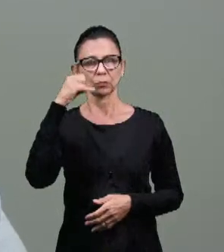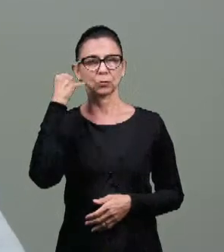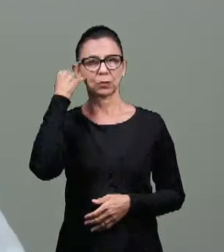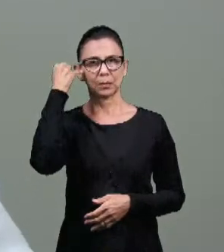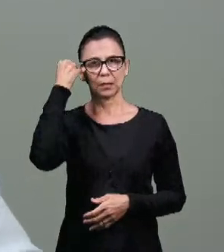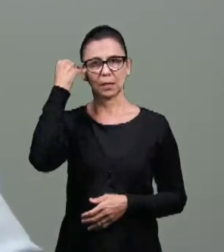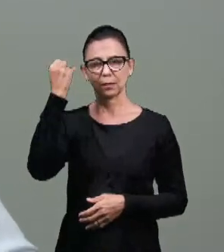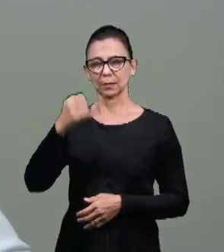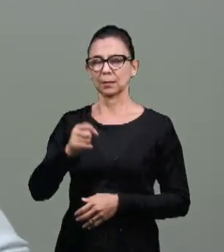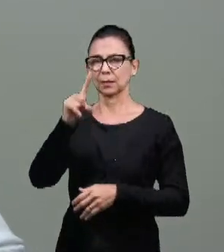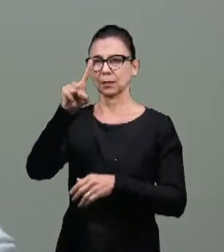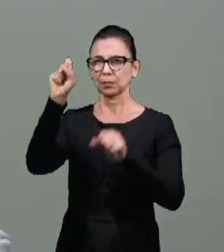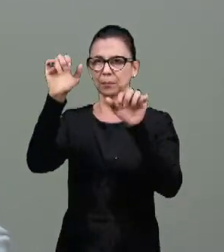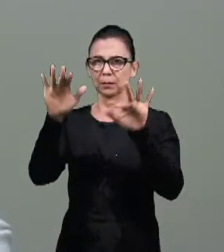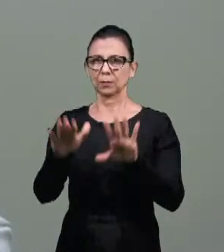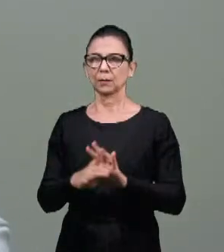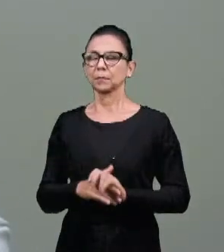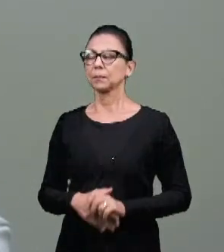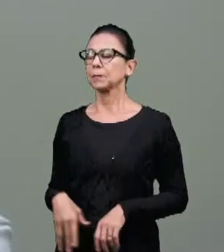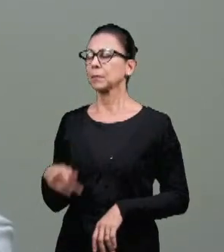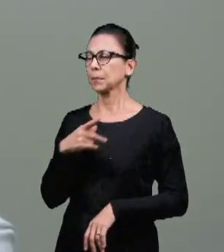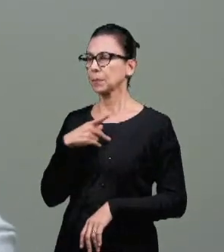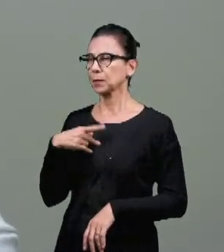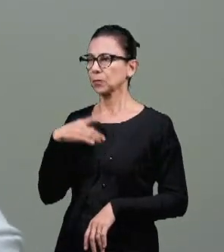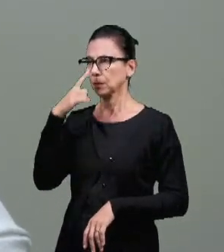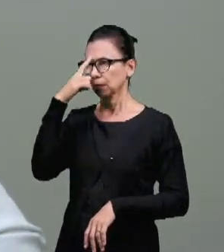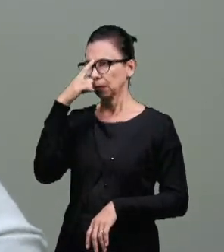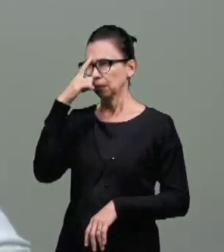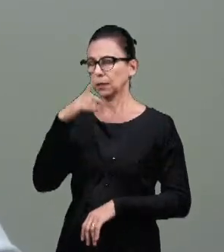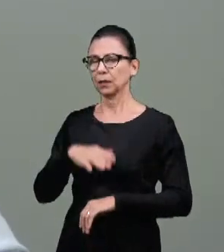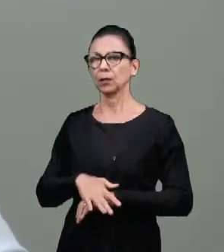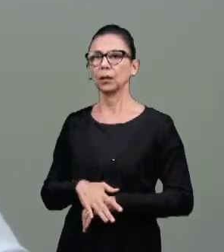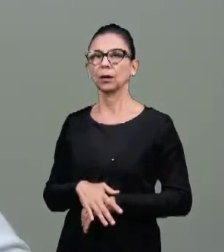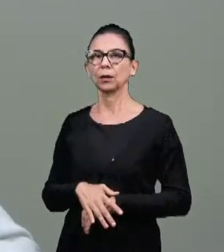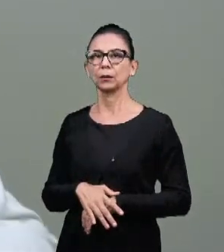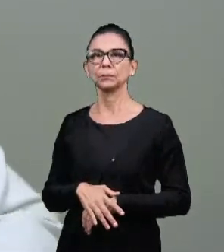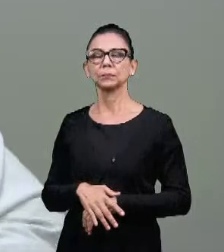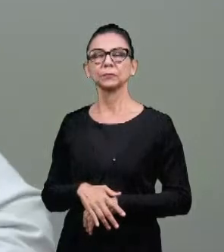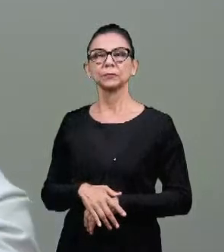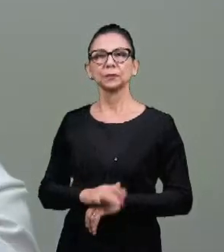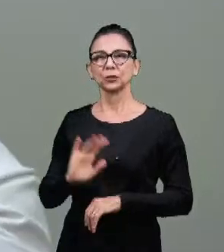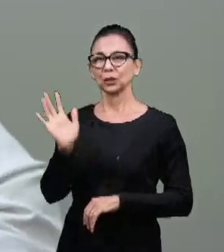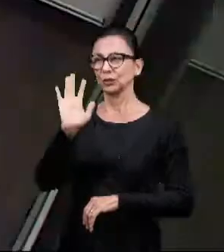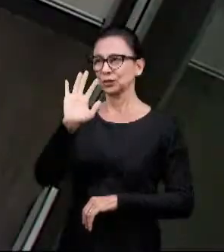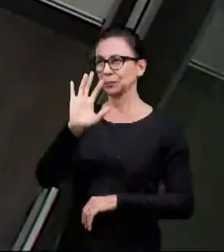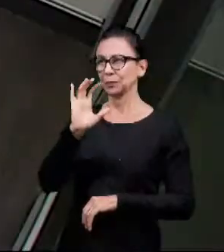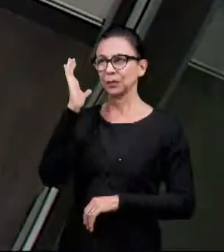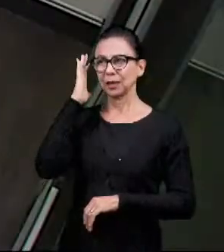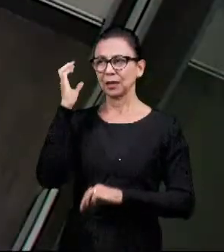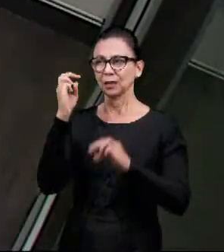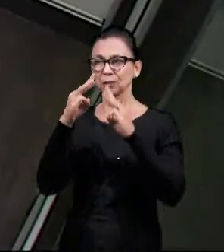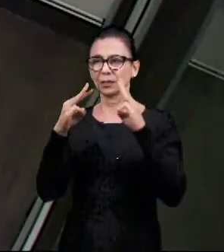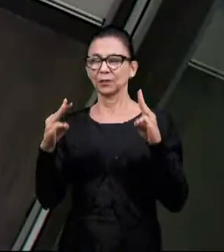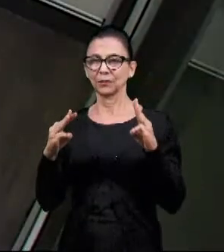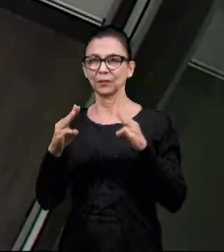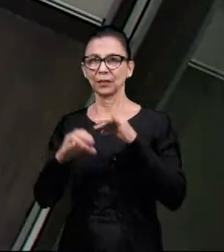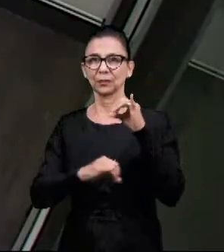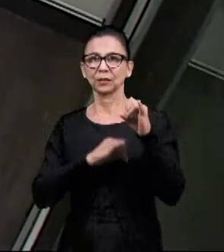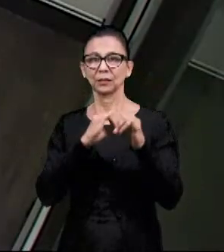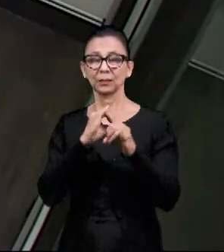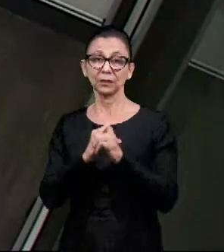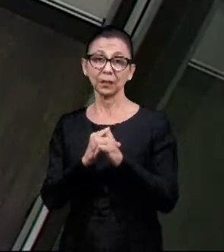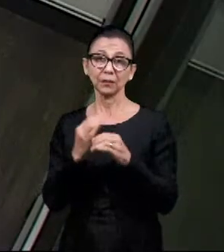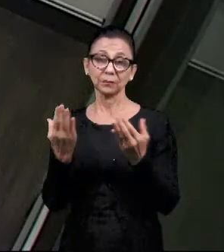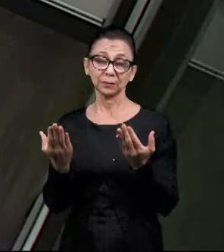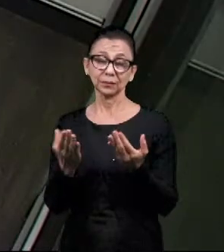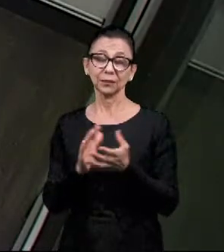Amém. Glória Deus abençoe. Pastor Daniel Moreira, nos despedimos aqui pela Rádio TV Web Manaim e no nosso canal oficial da Igreja Cristã Maranata no YouTube.